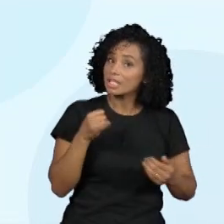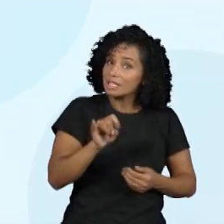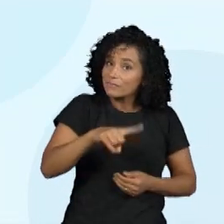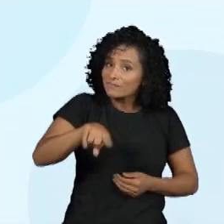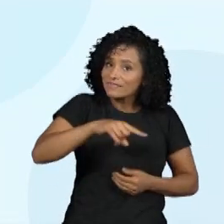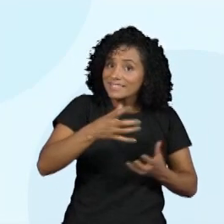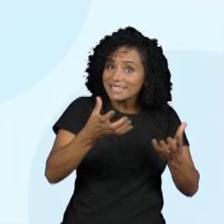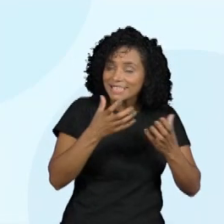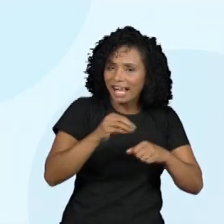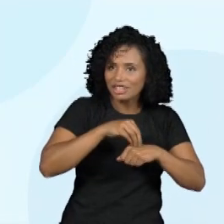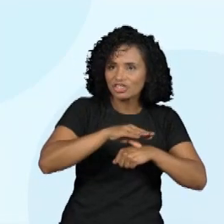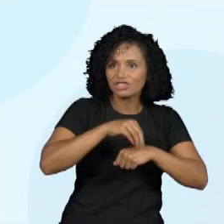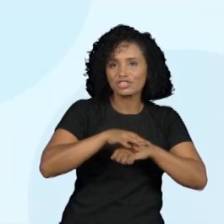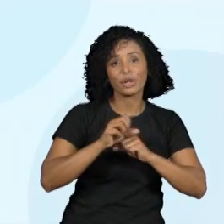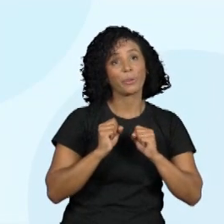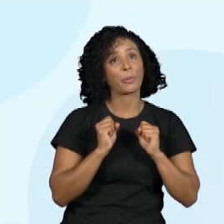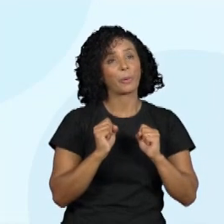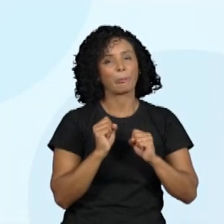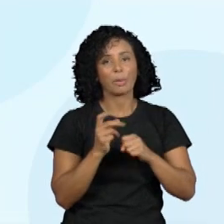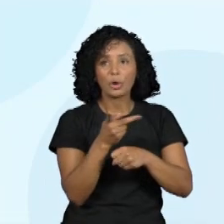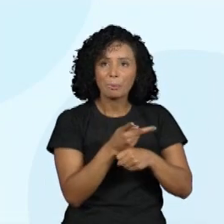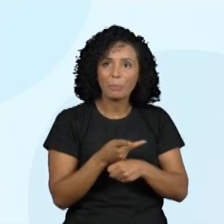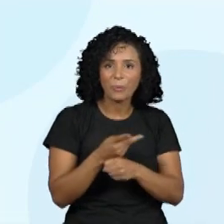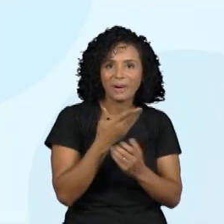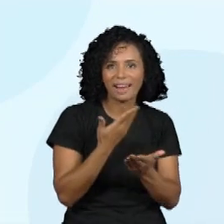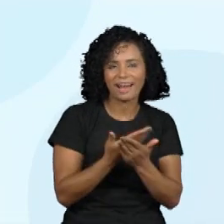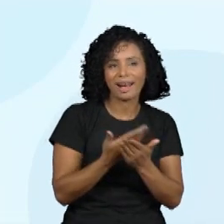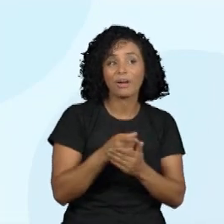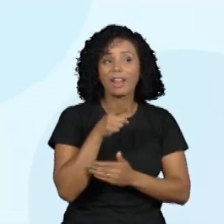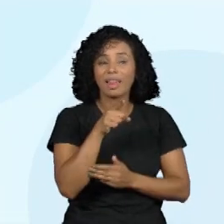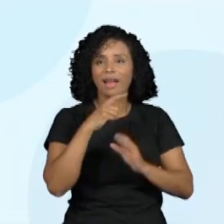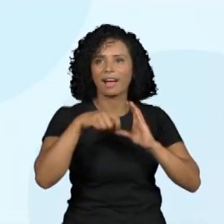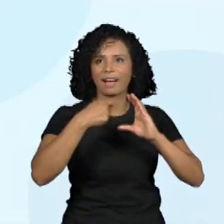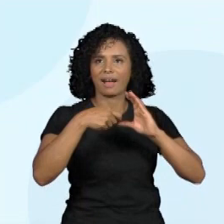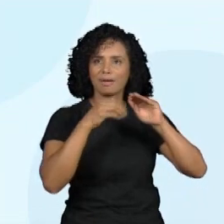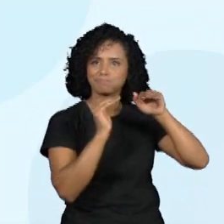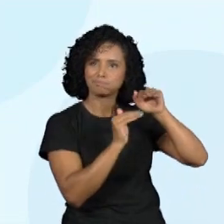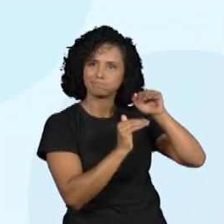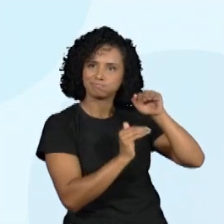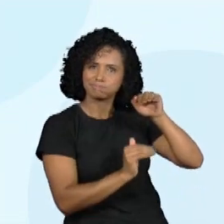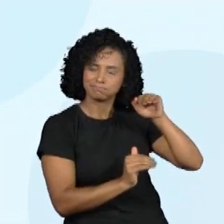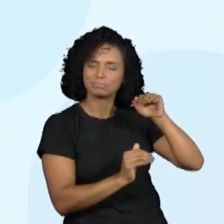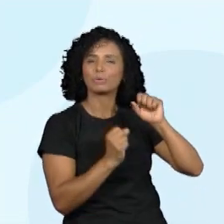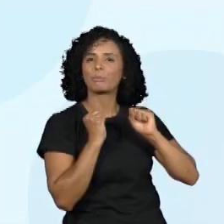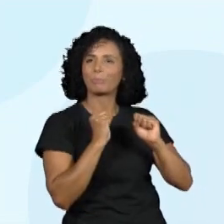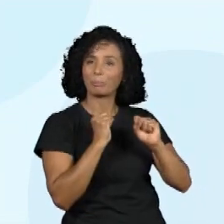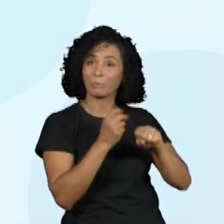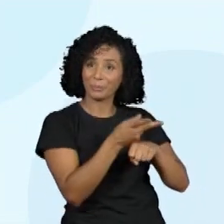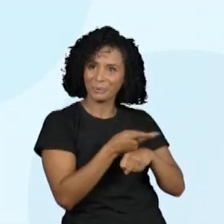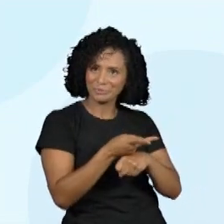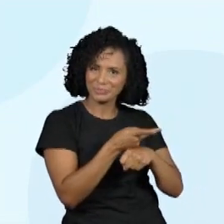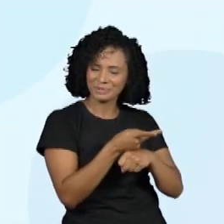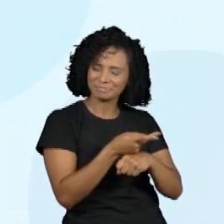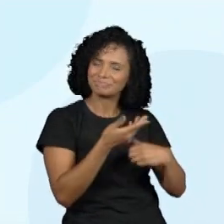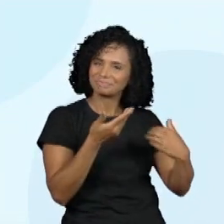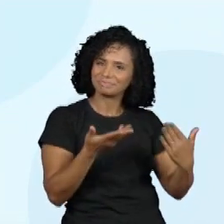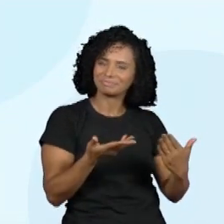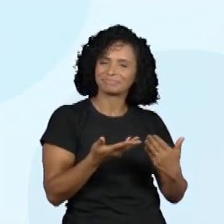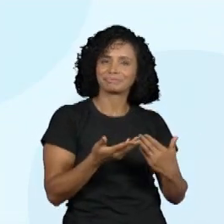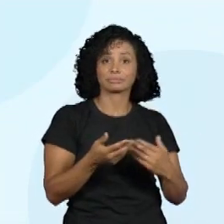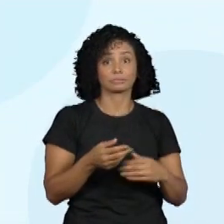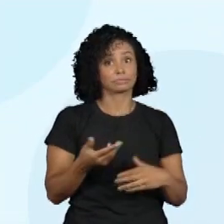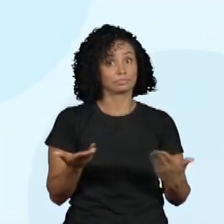vocês podem revisitar essa aula aqui no repositório. Então, olha só, vamos recapitular